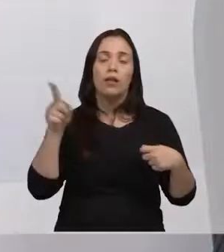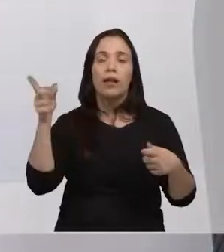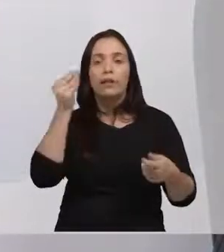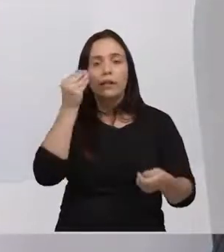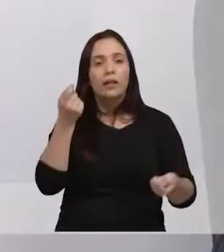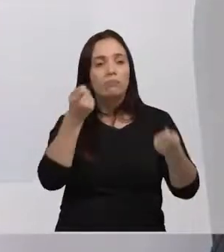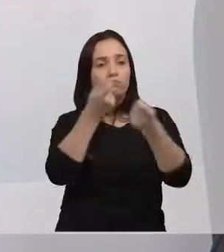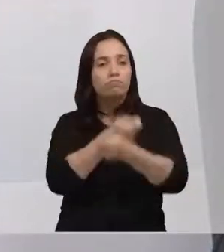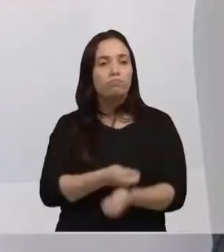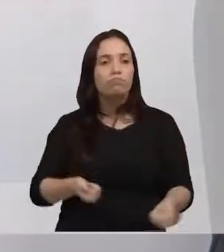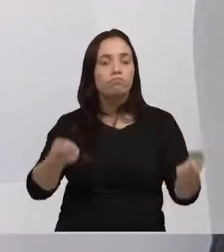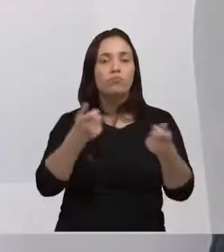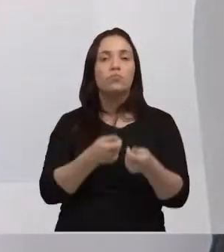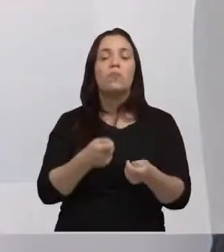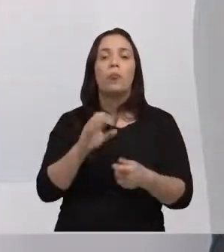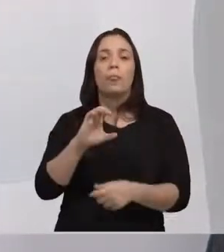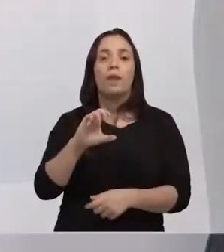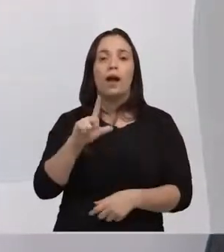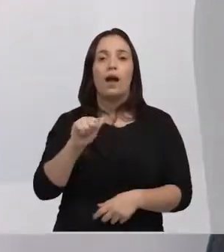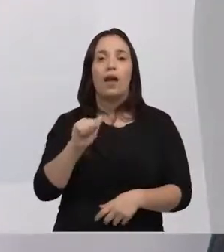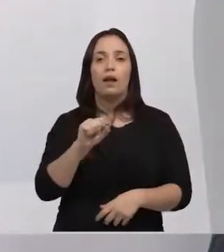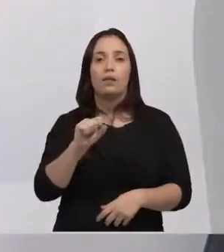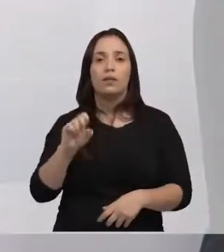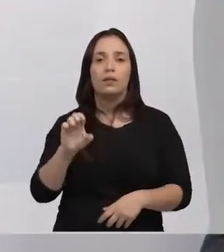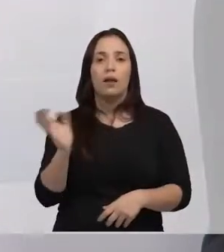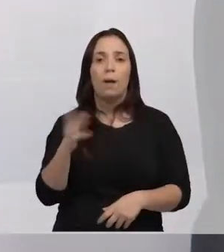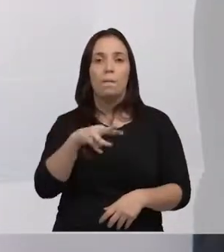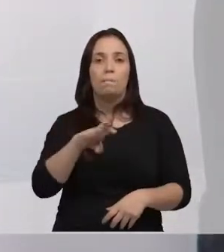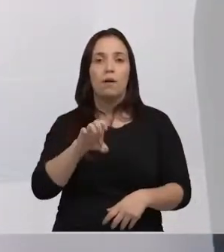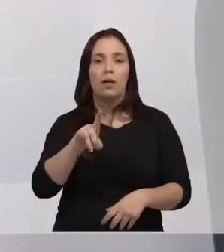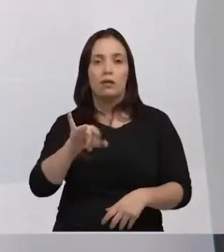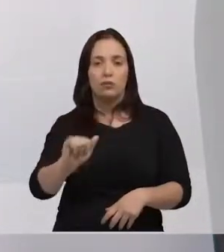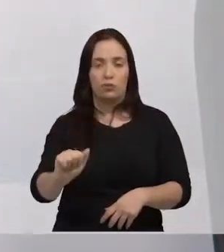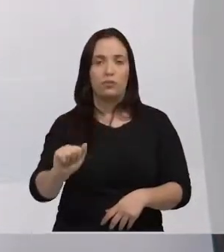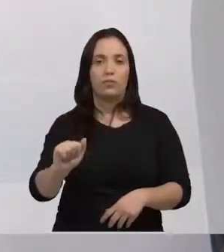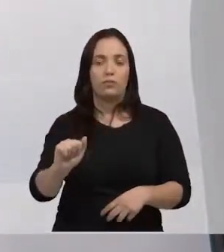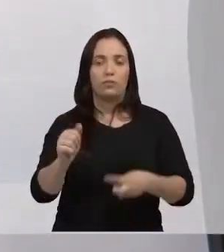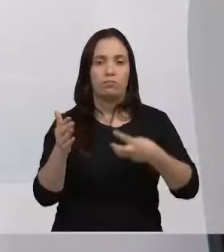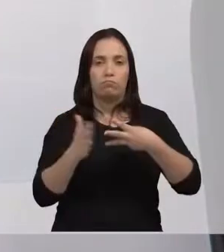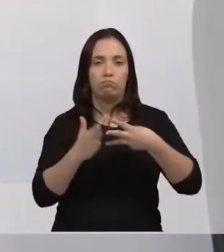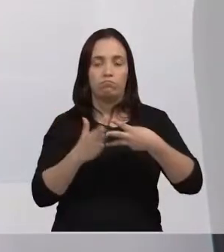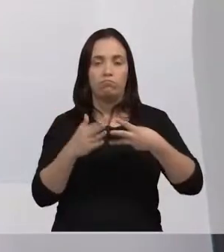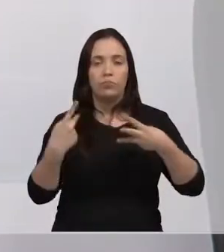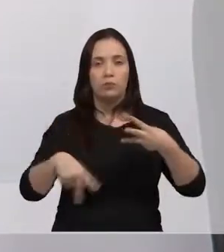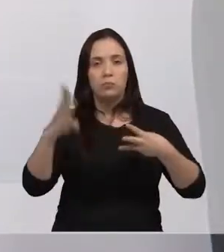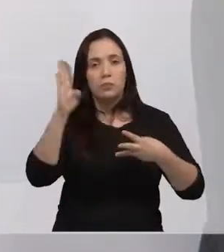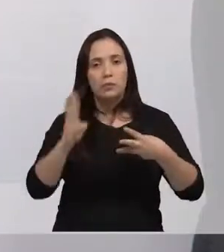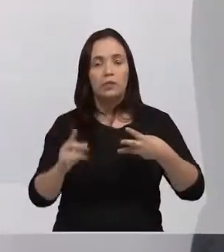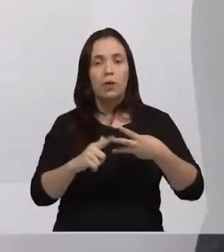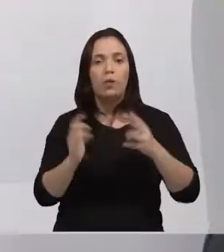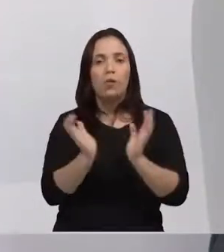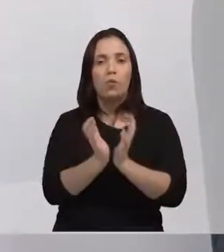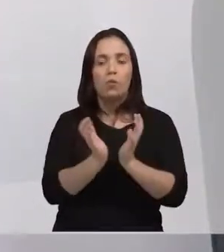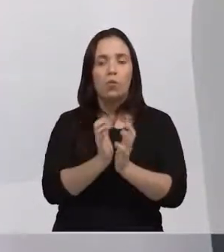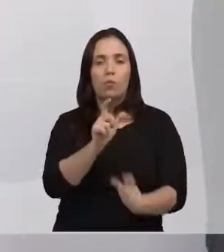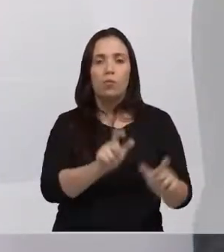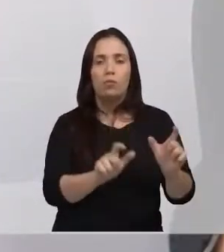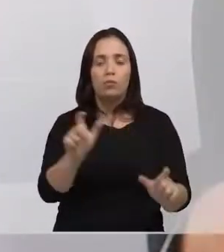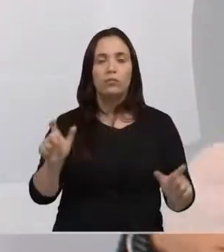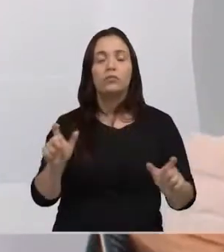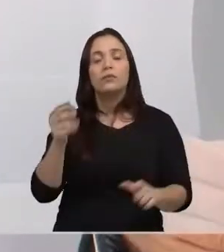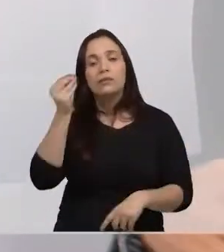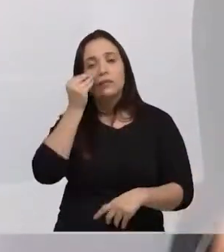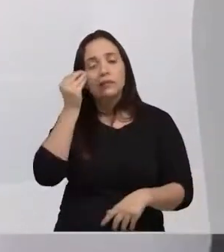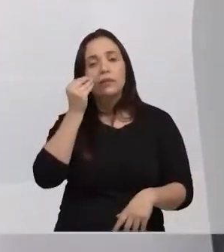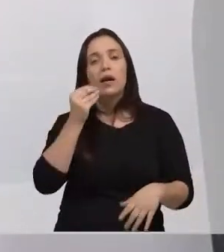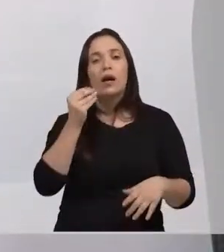está órfão. Muito mais agora que nós notamos que a tese dos partidos de centro, numa candidatura que reuniria todas